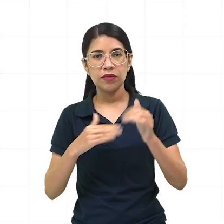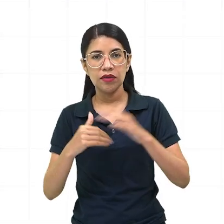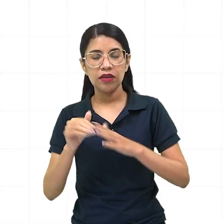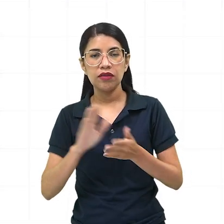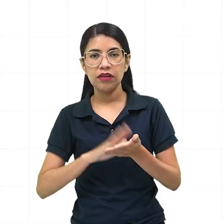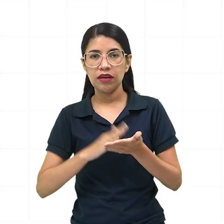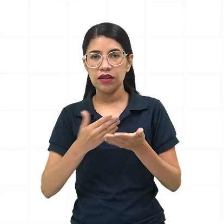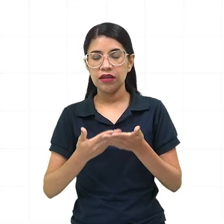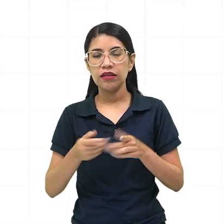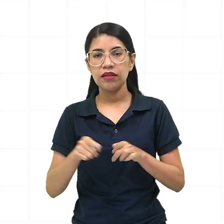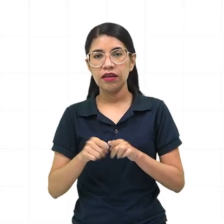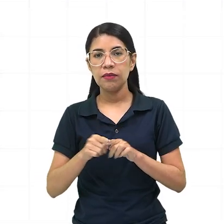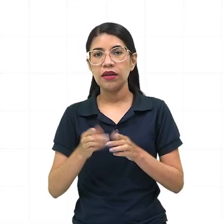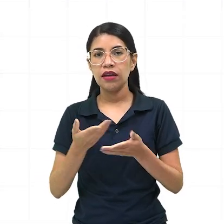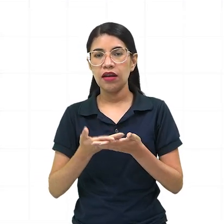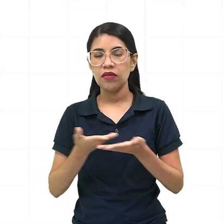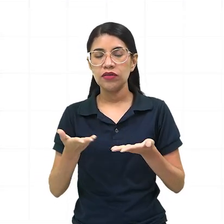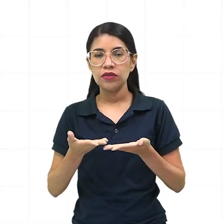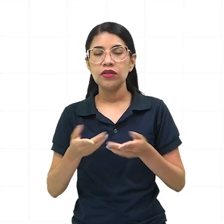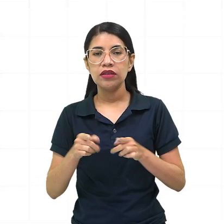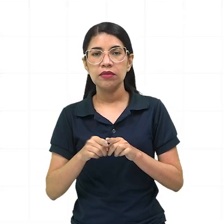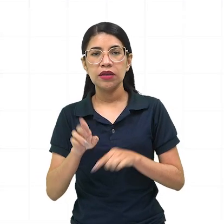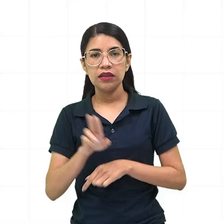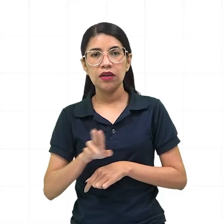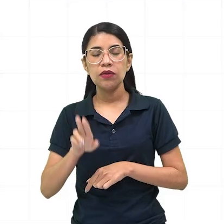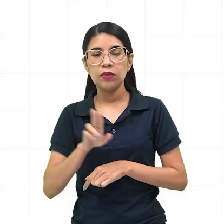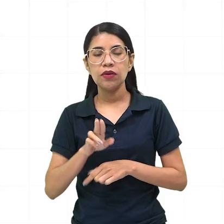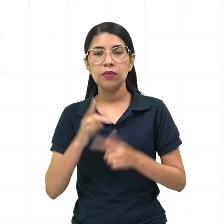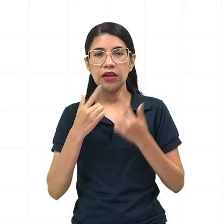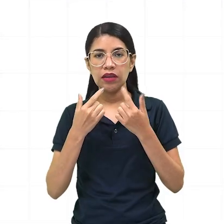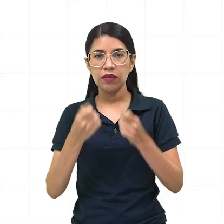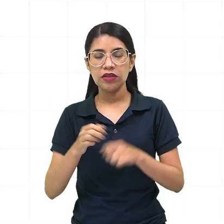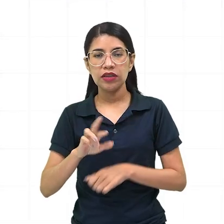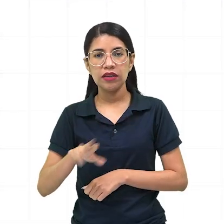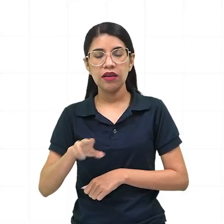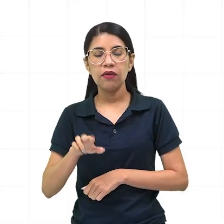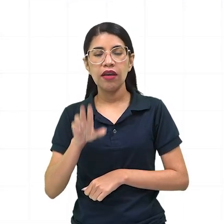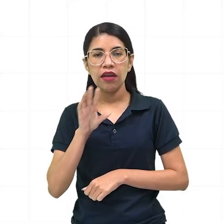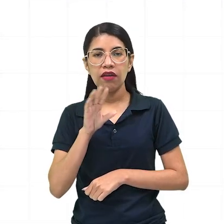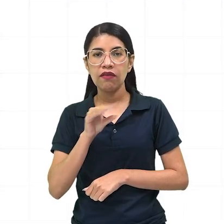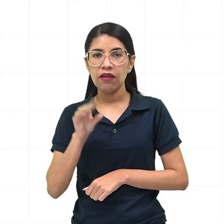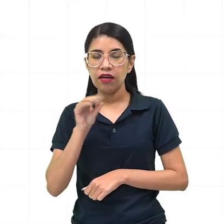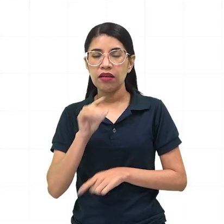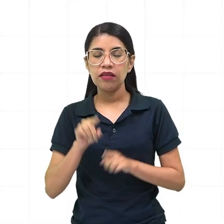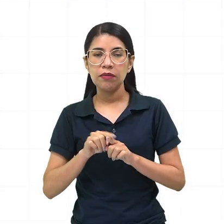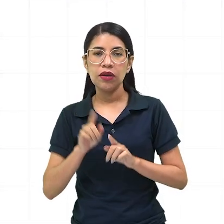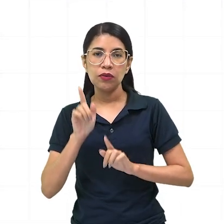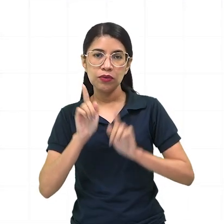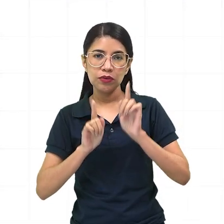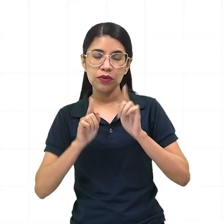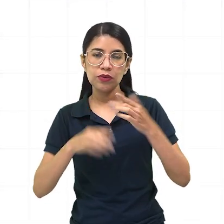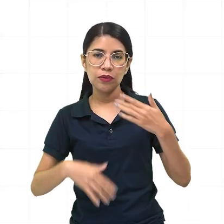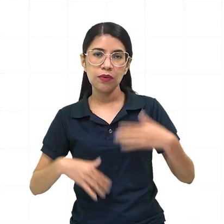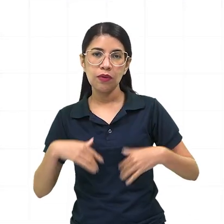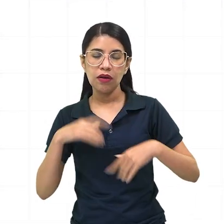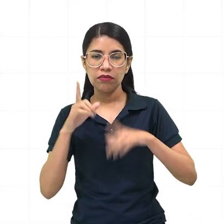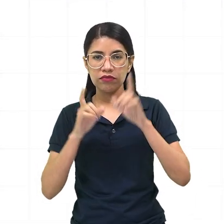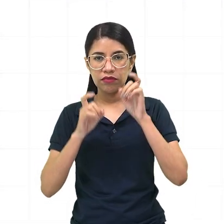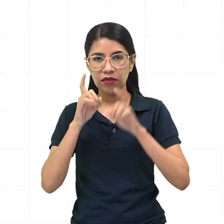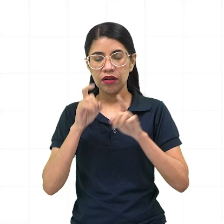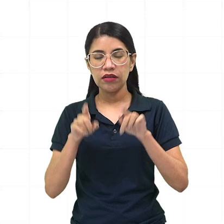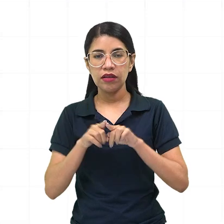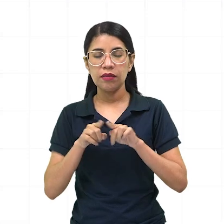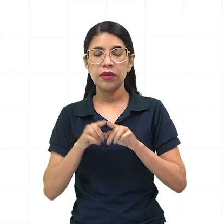você esta aula está utilizando uma linguagem não verbal, como gestos, expressões corporais. A comunicação